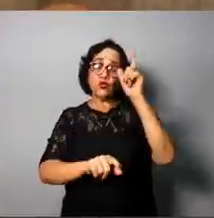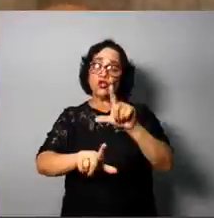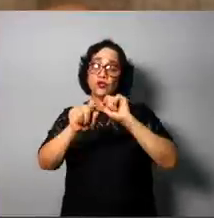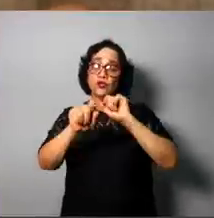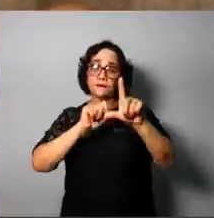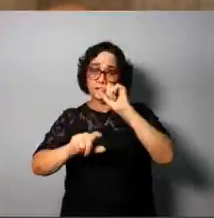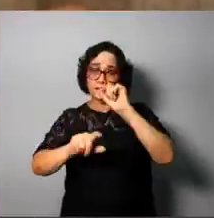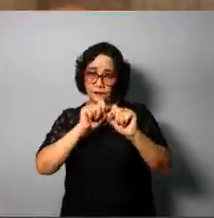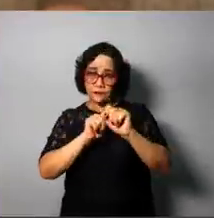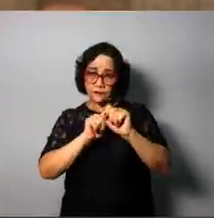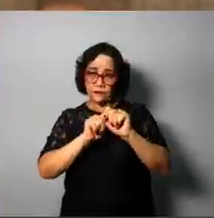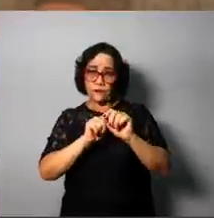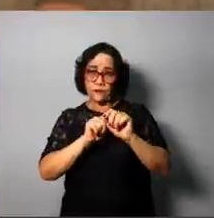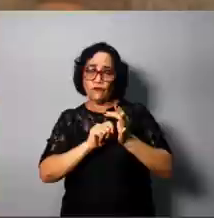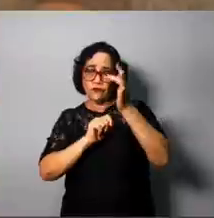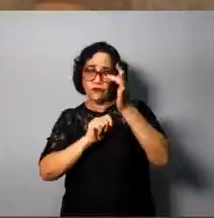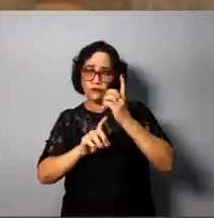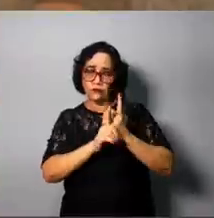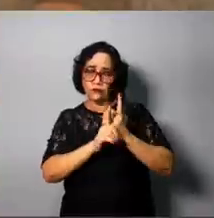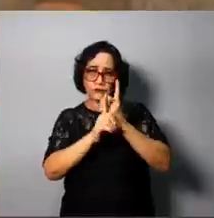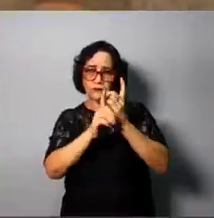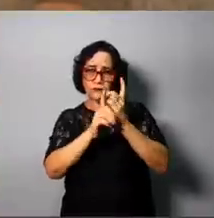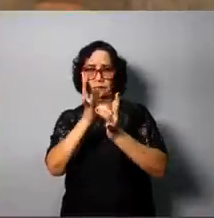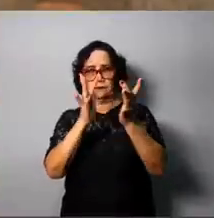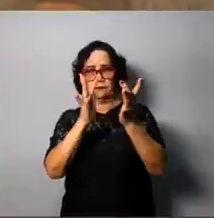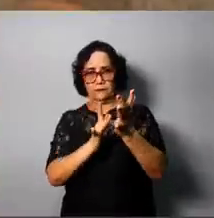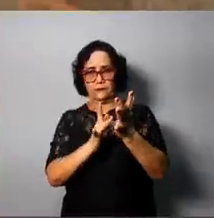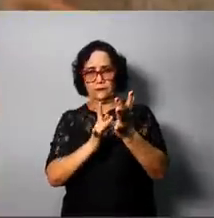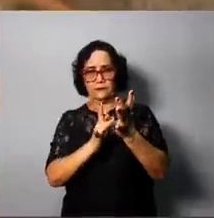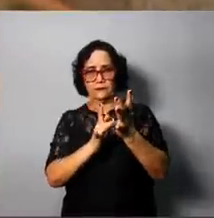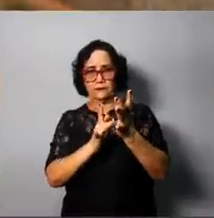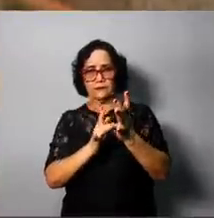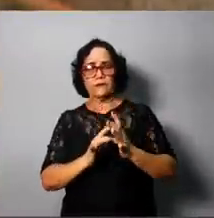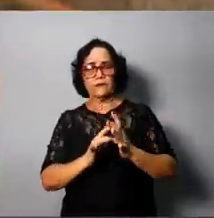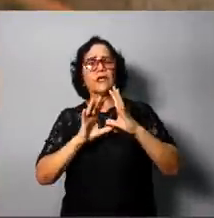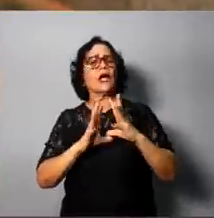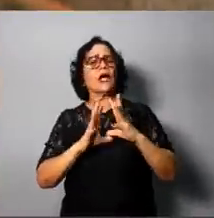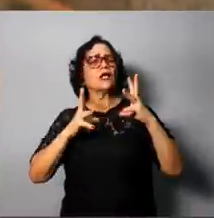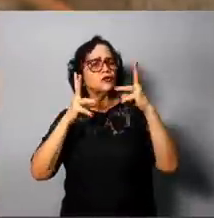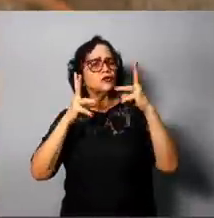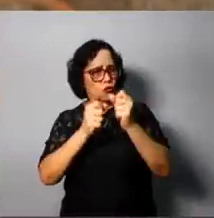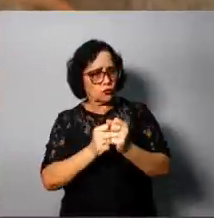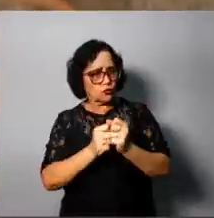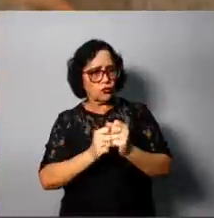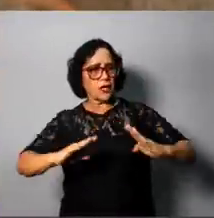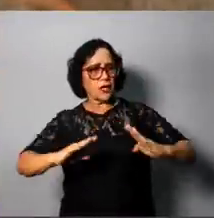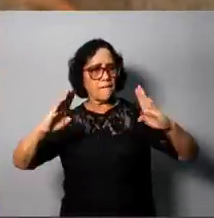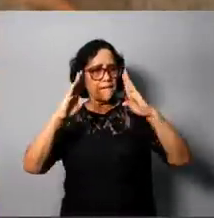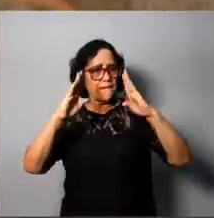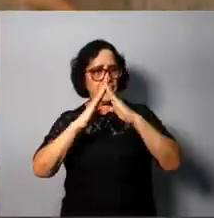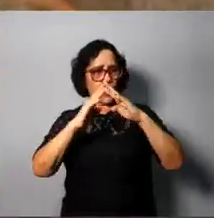Jesus Cristo. A vós todos que morais em Roma,